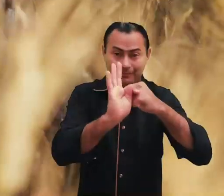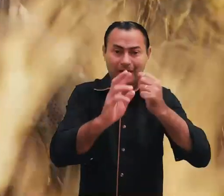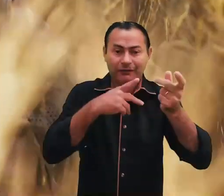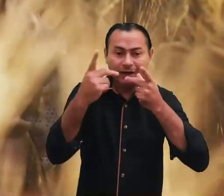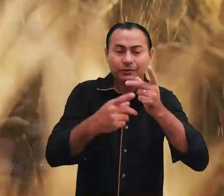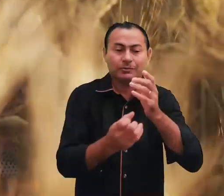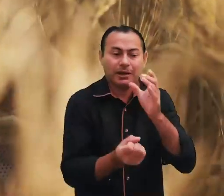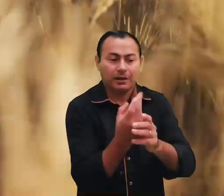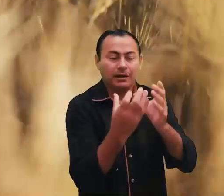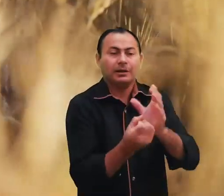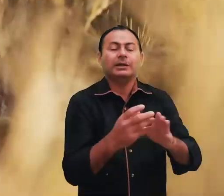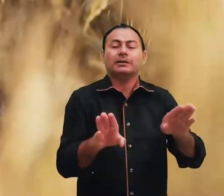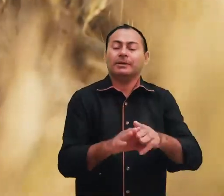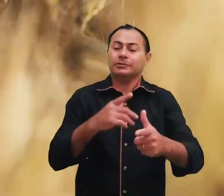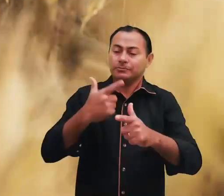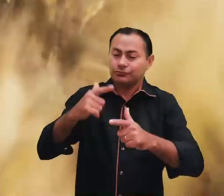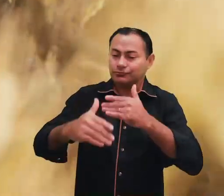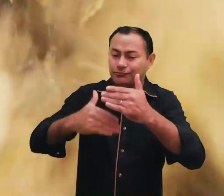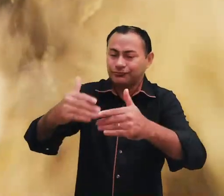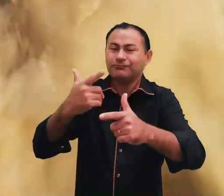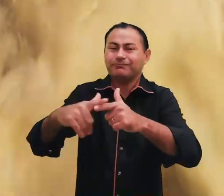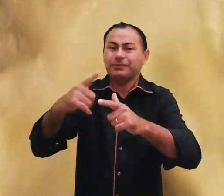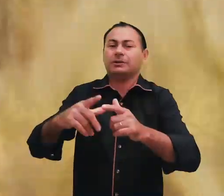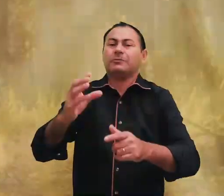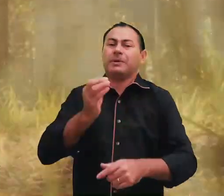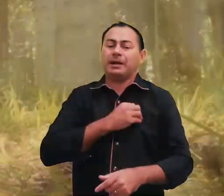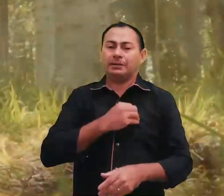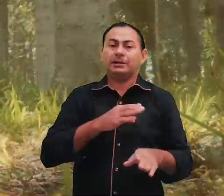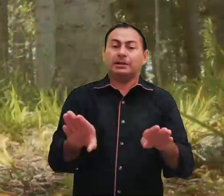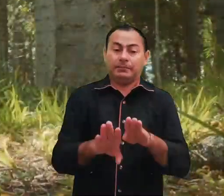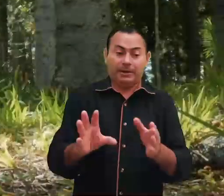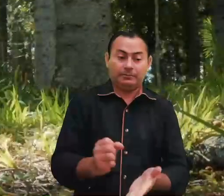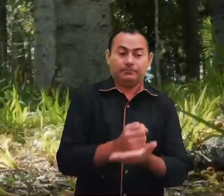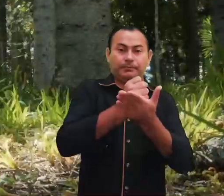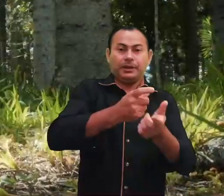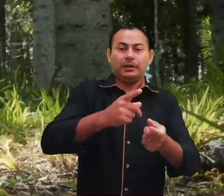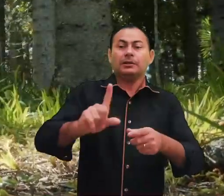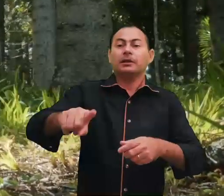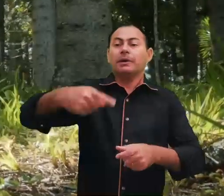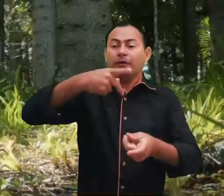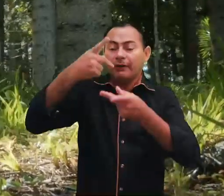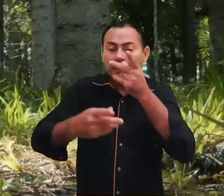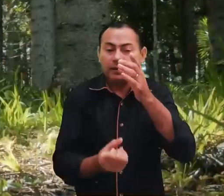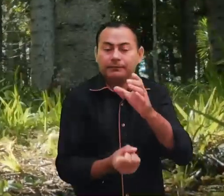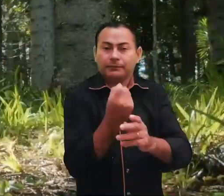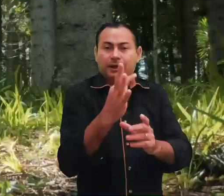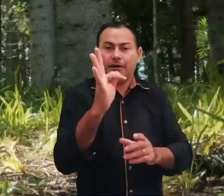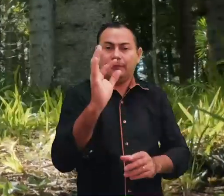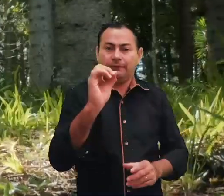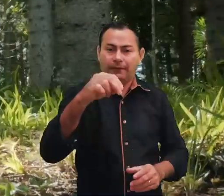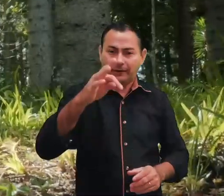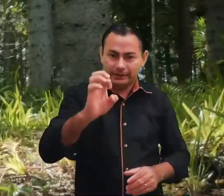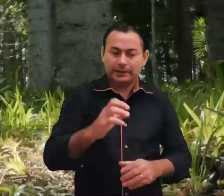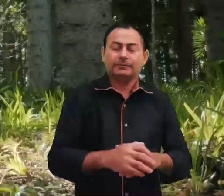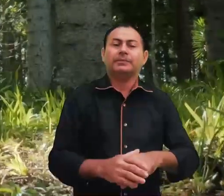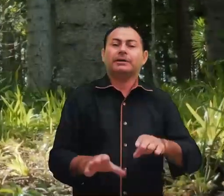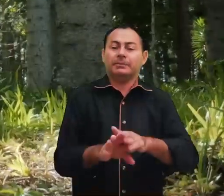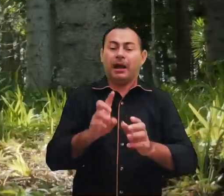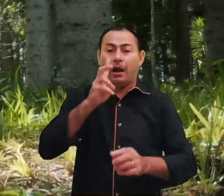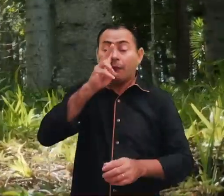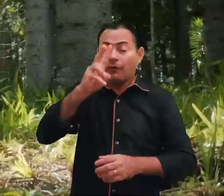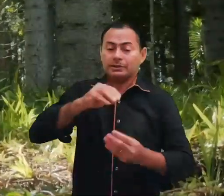e as sequências do pecado e da salvação, e depois passou a falar sobre as fontes e as forças que envolvem a